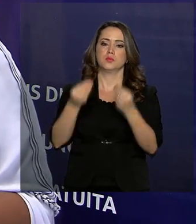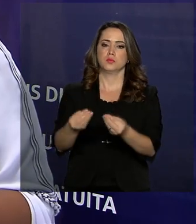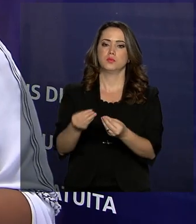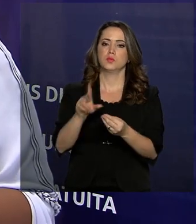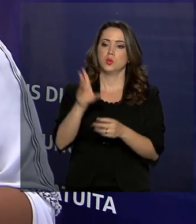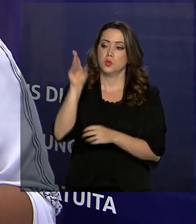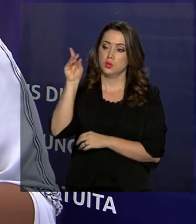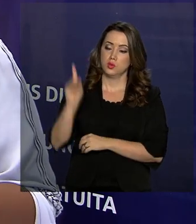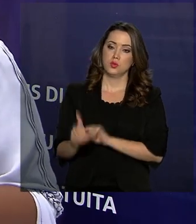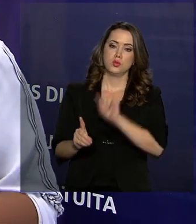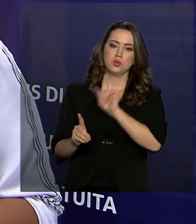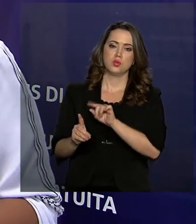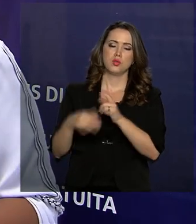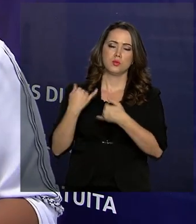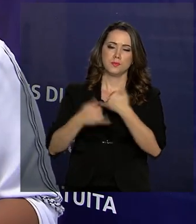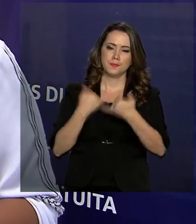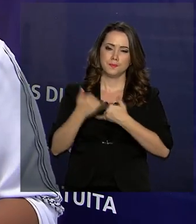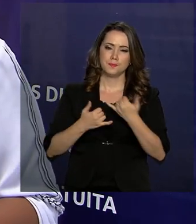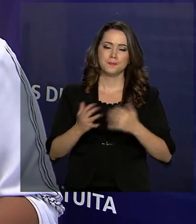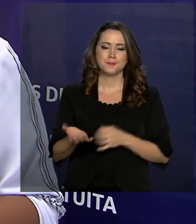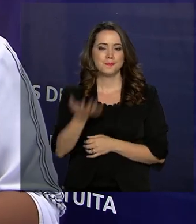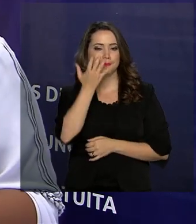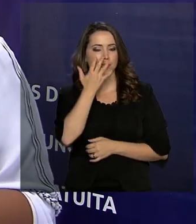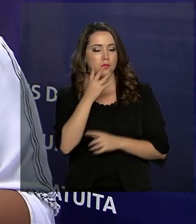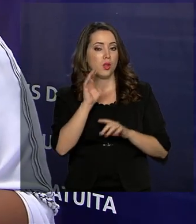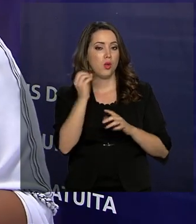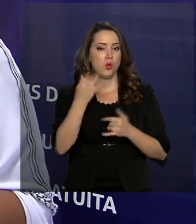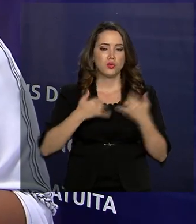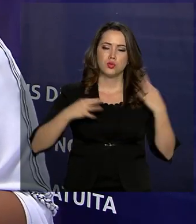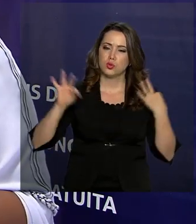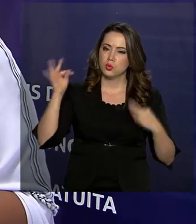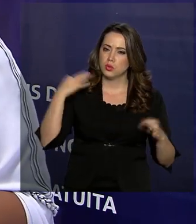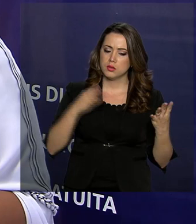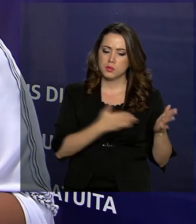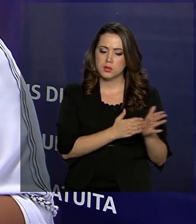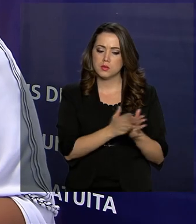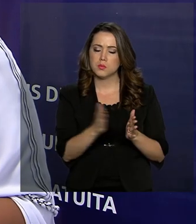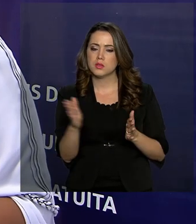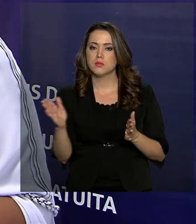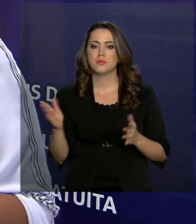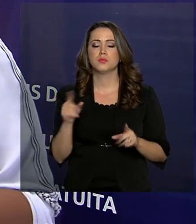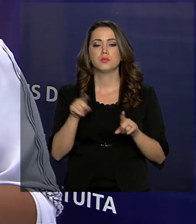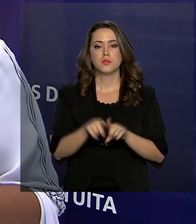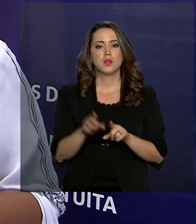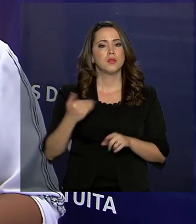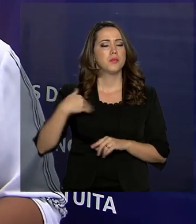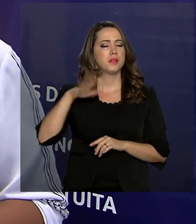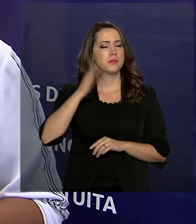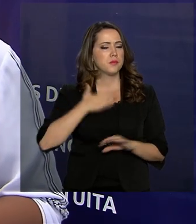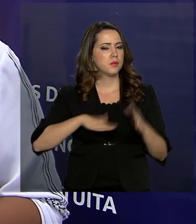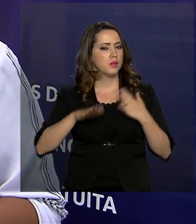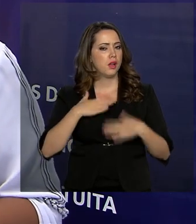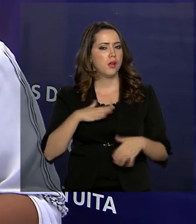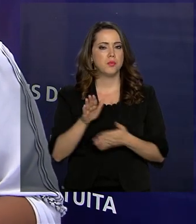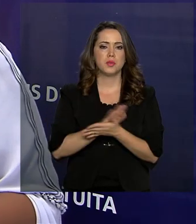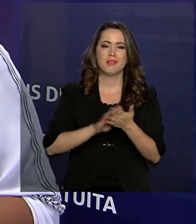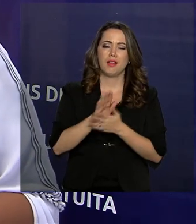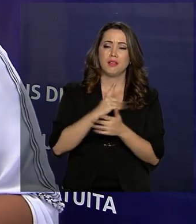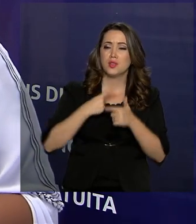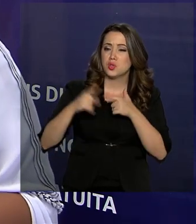esse seu direito de brincar o carnaval ou de fazer turismo nesse período de feriado com muita tranquilidade, sem